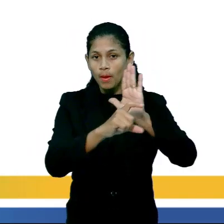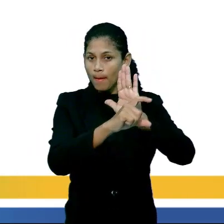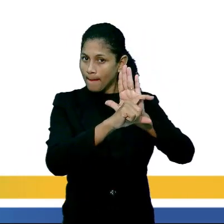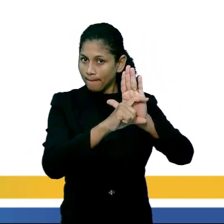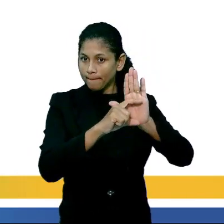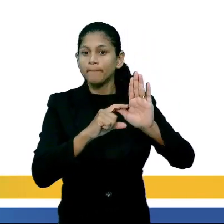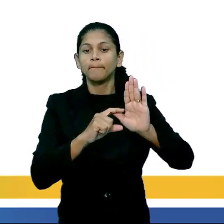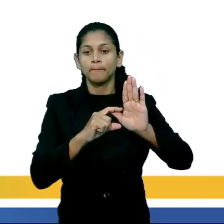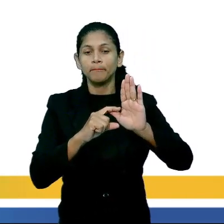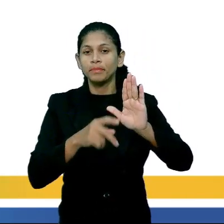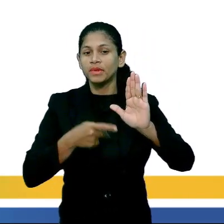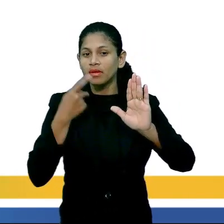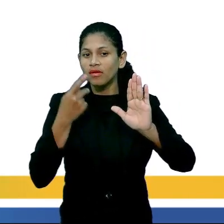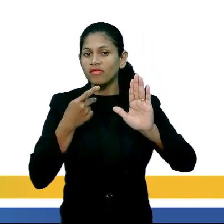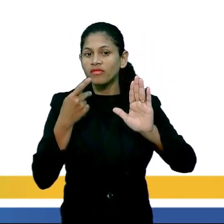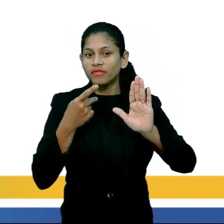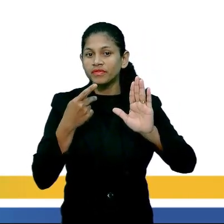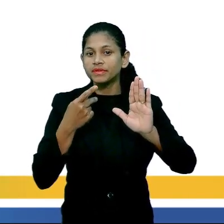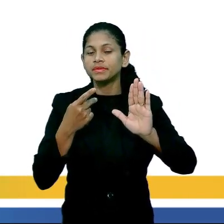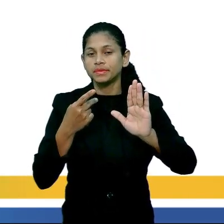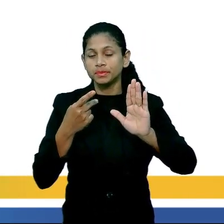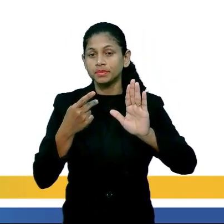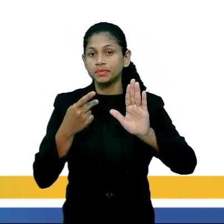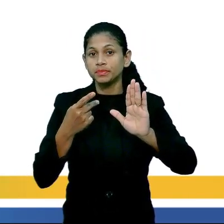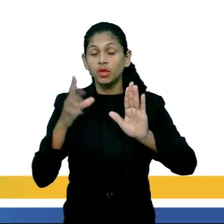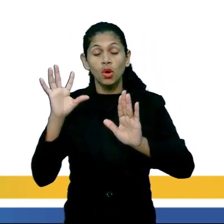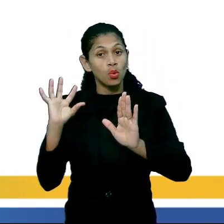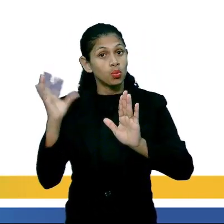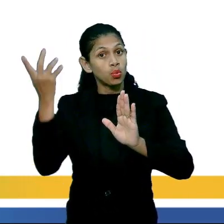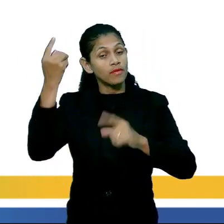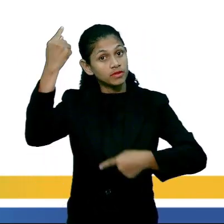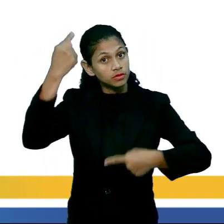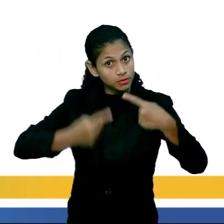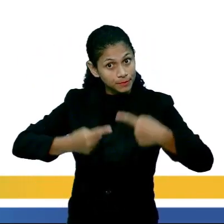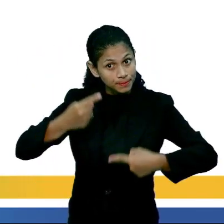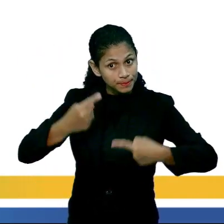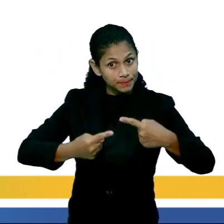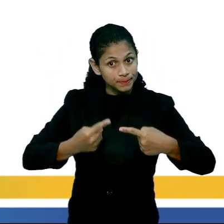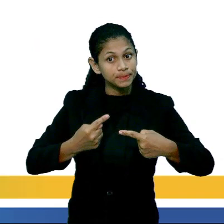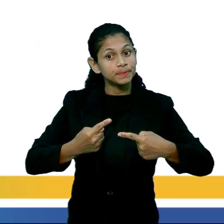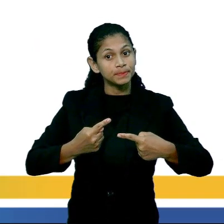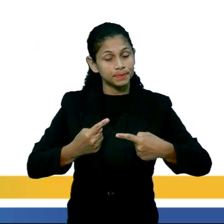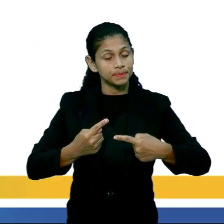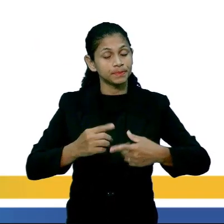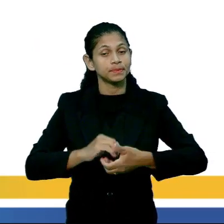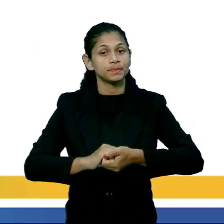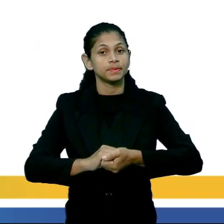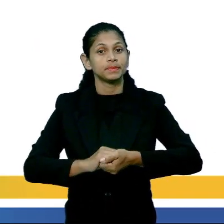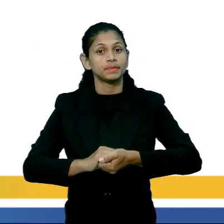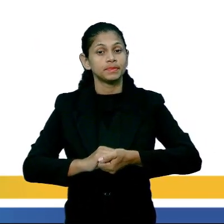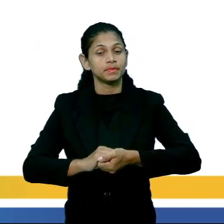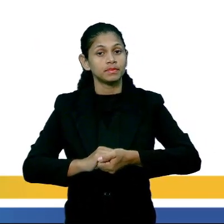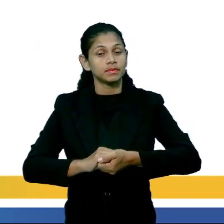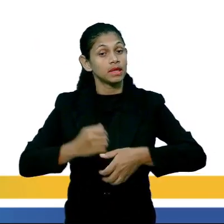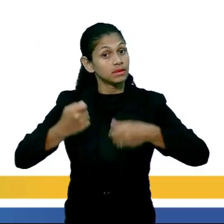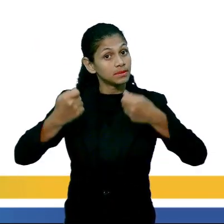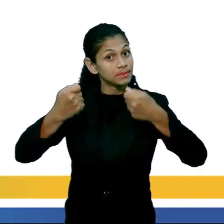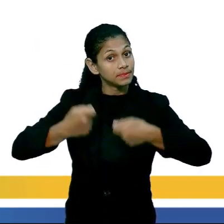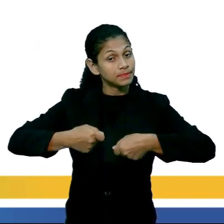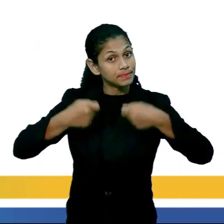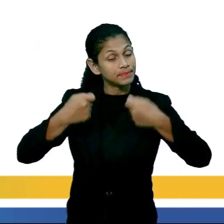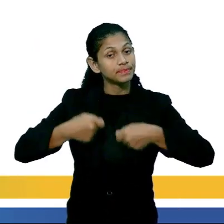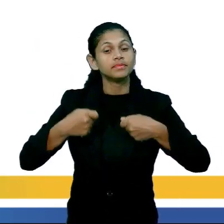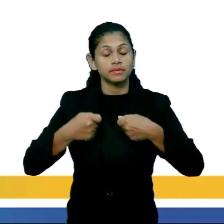event discussed, olha ali, o evento discutiu, the need to create, a necessidade